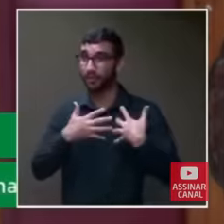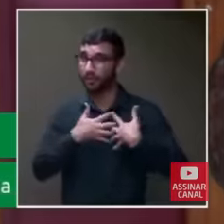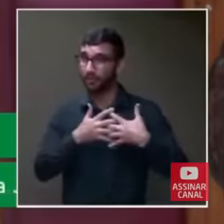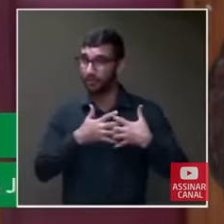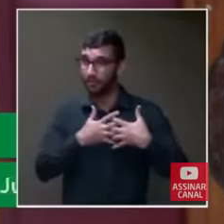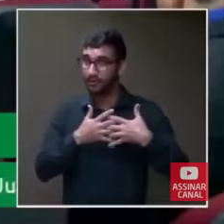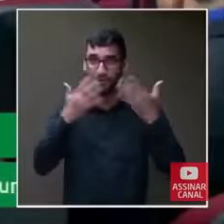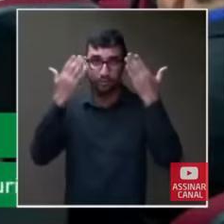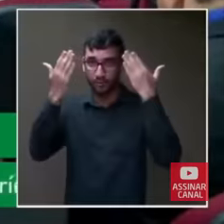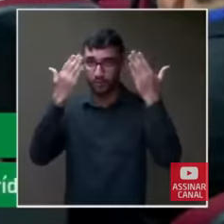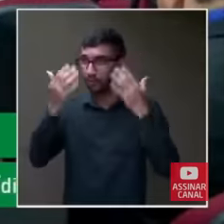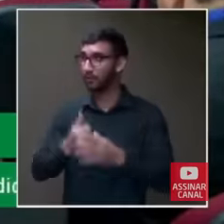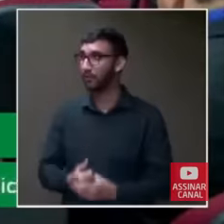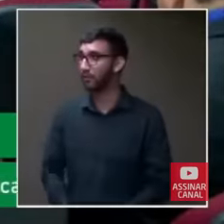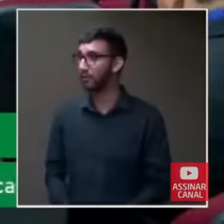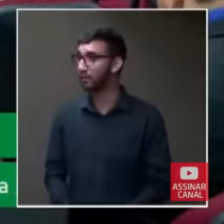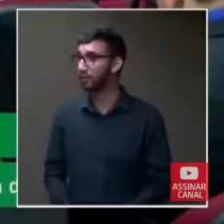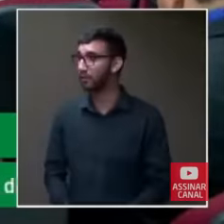cardíacos e psicológicos.